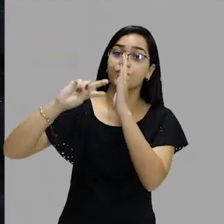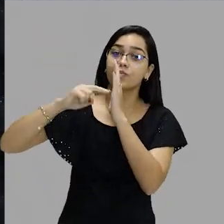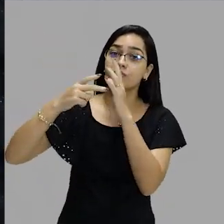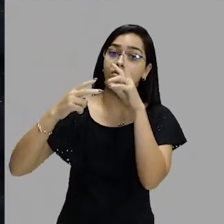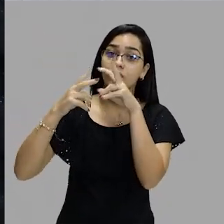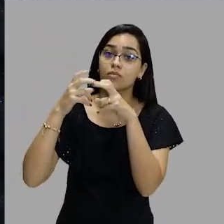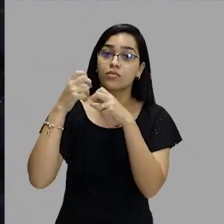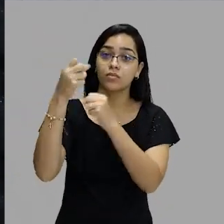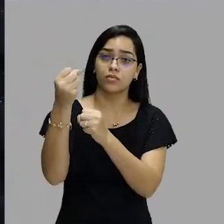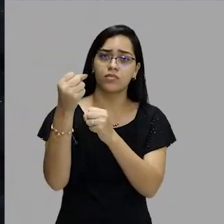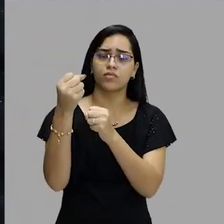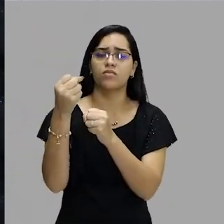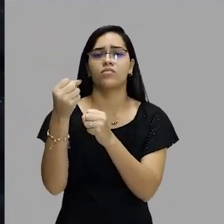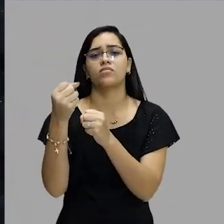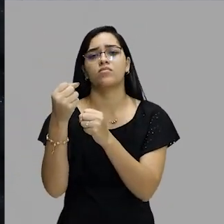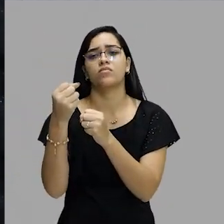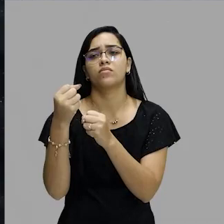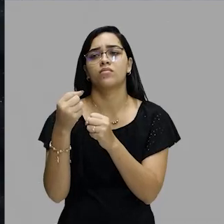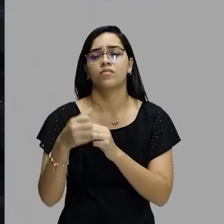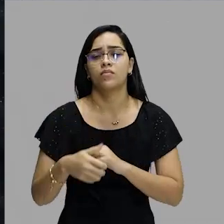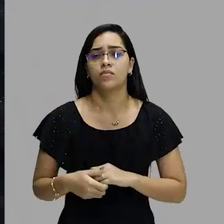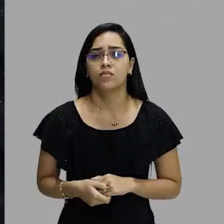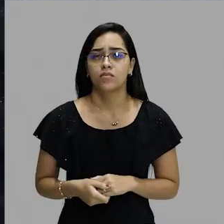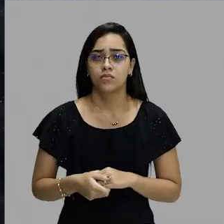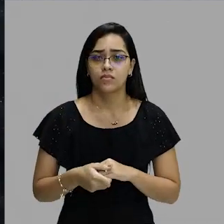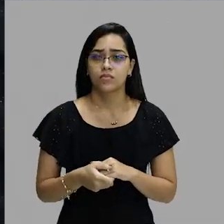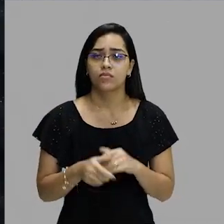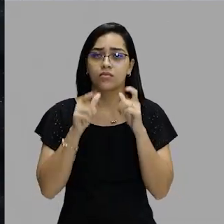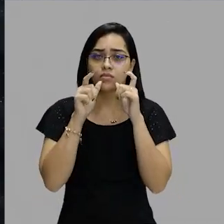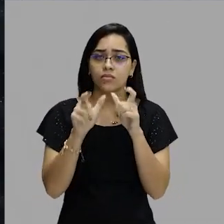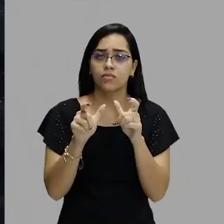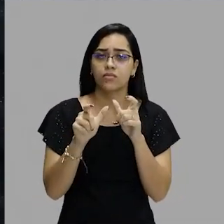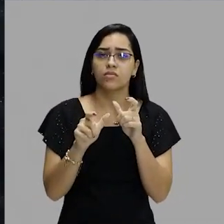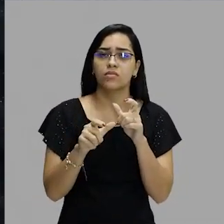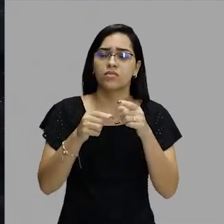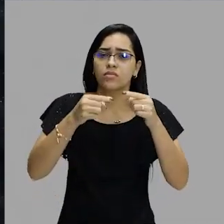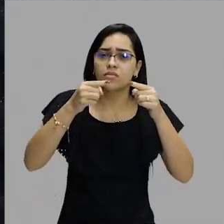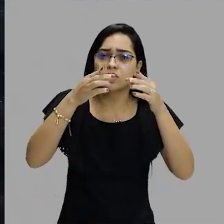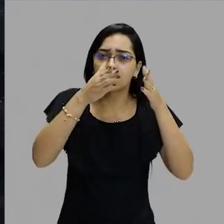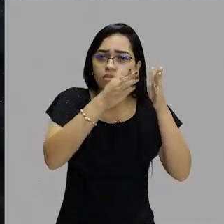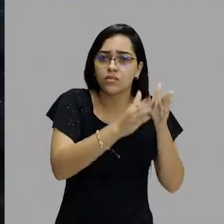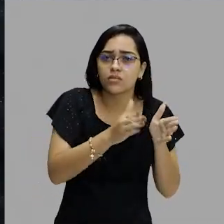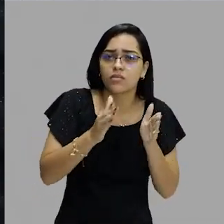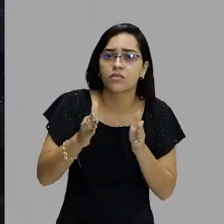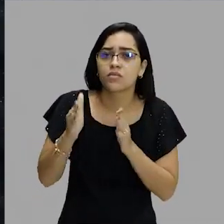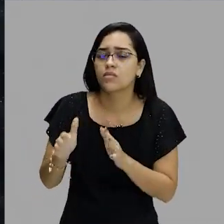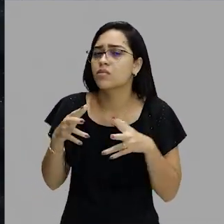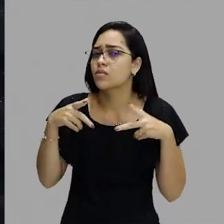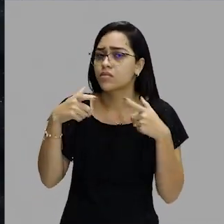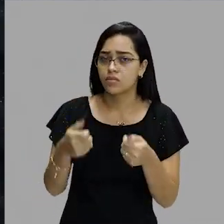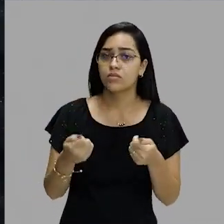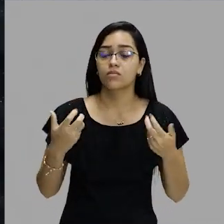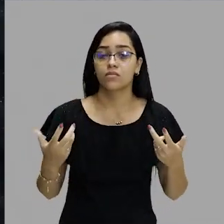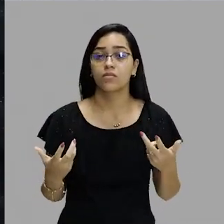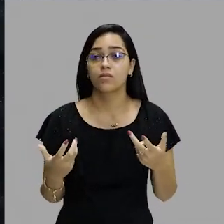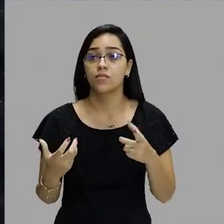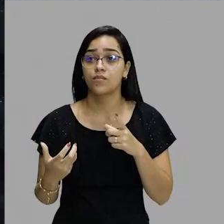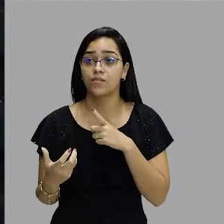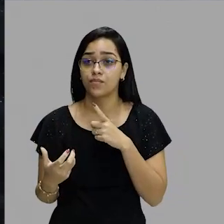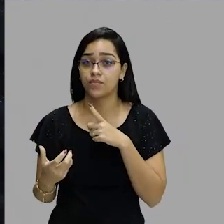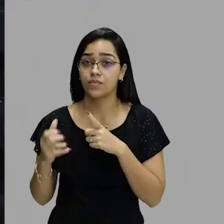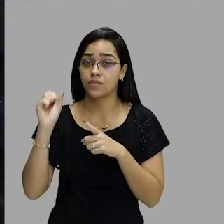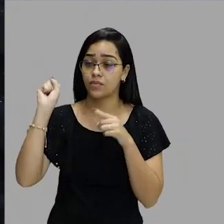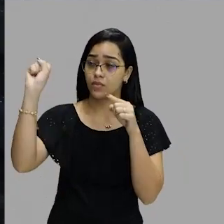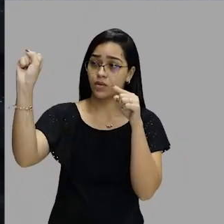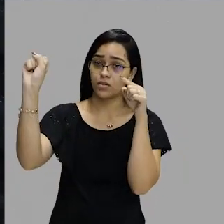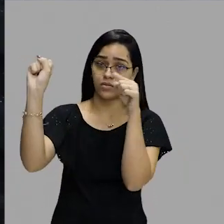força, resistência, né? Palavra de ordem e tal, e aquela coisa toda. Então, esse